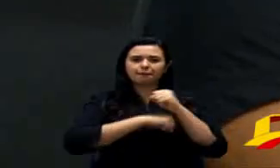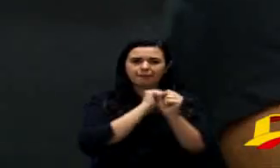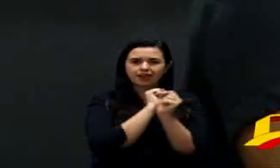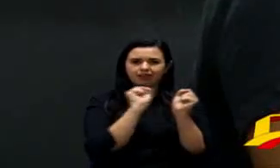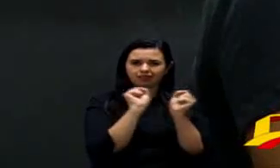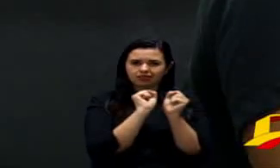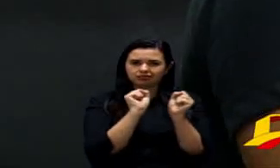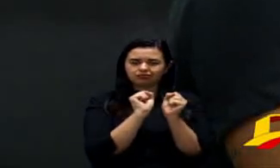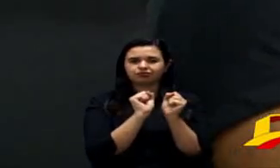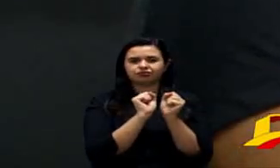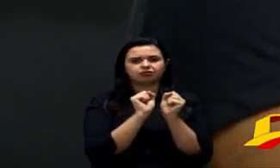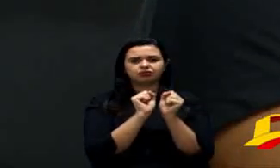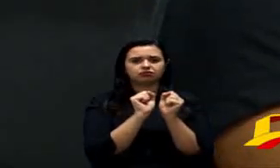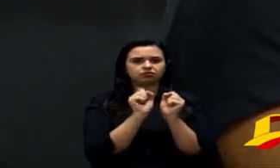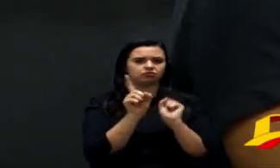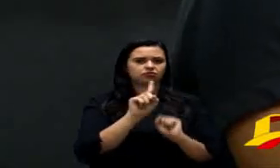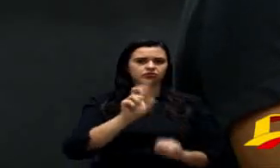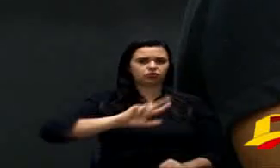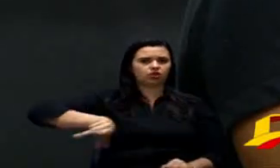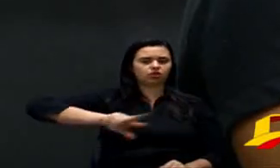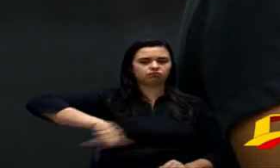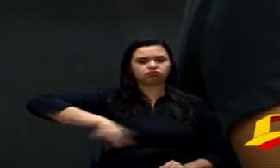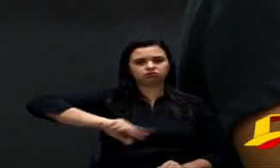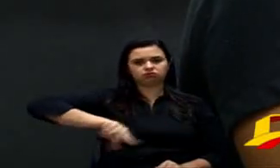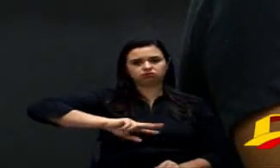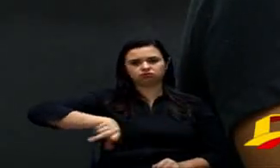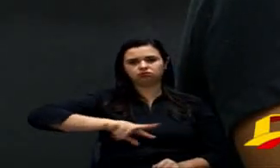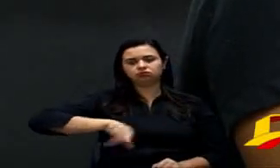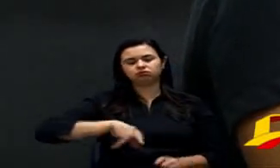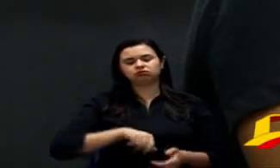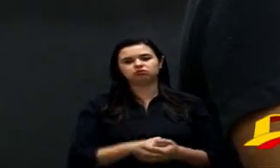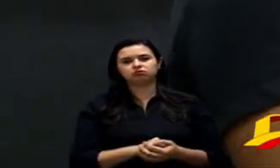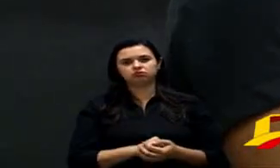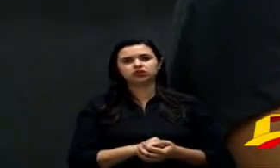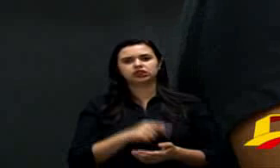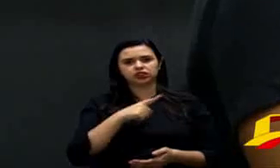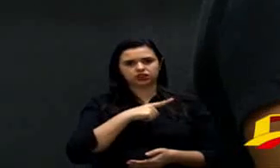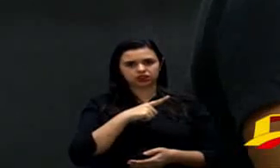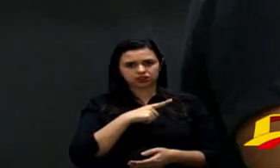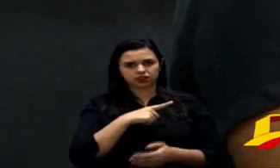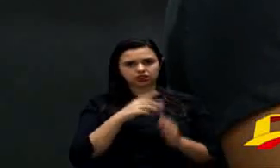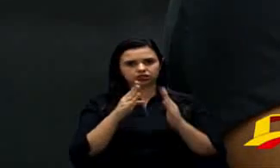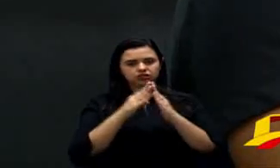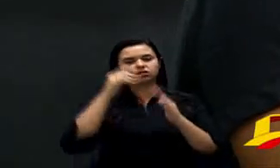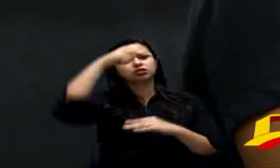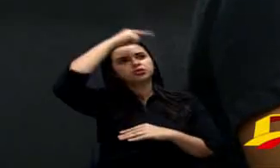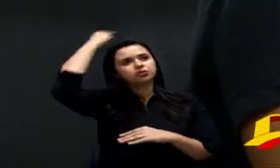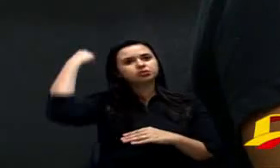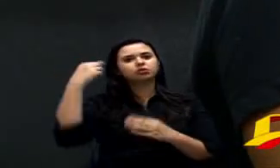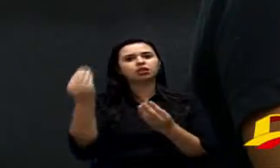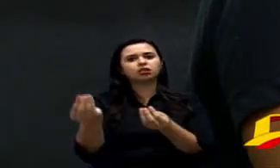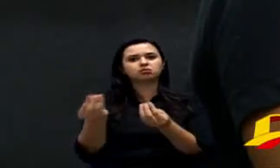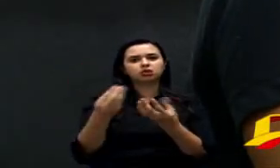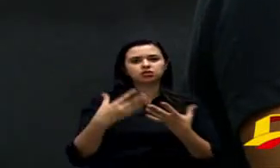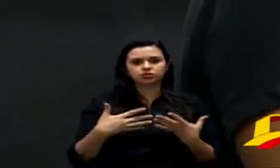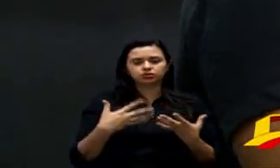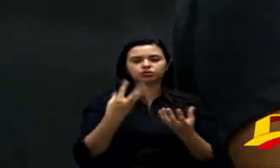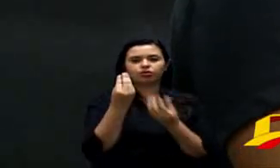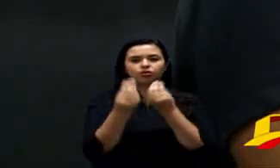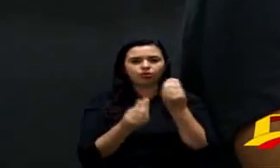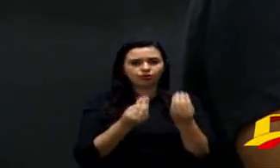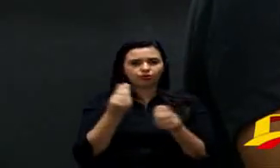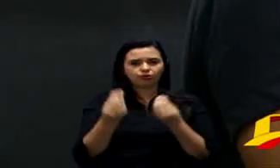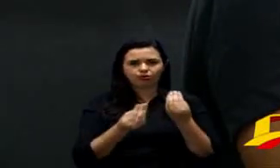verdade. Nós temos aqui todo o material que o santuário mandou, da caixa, do local de